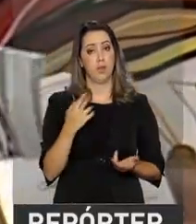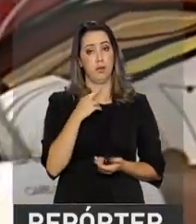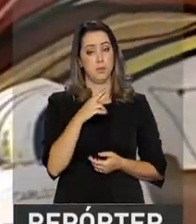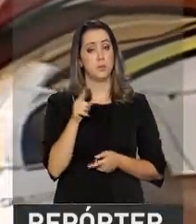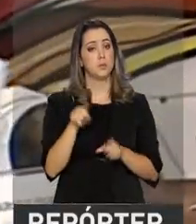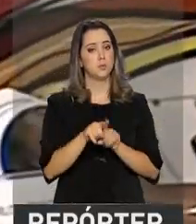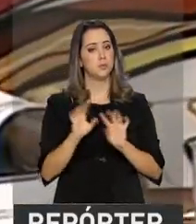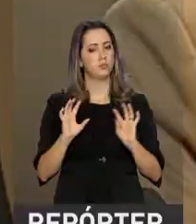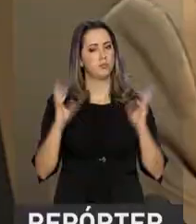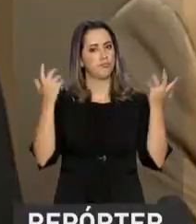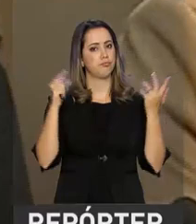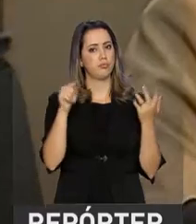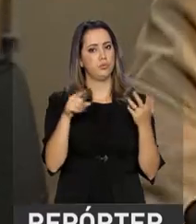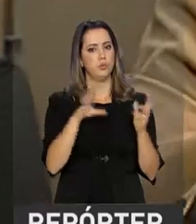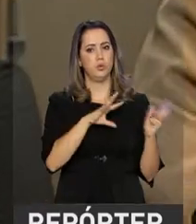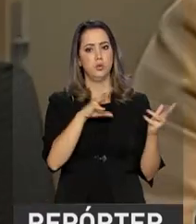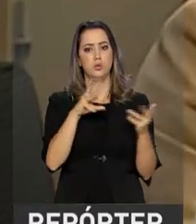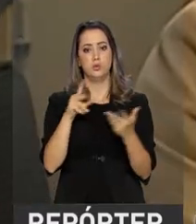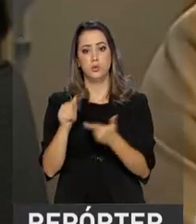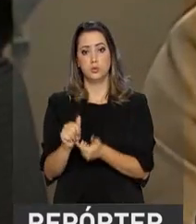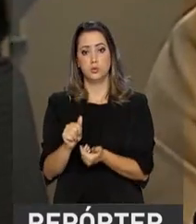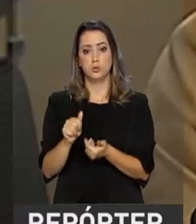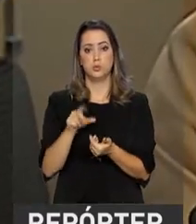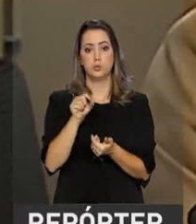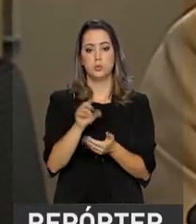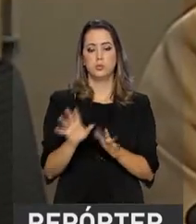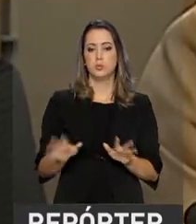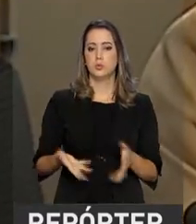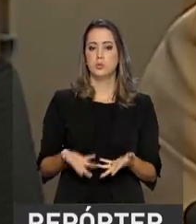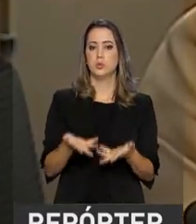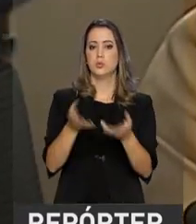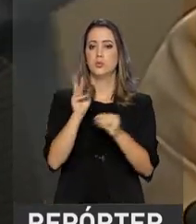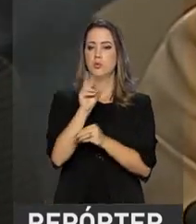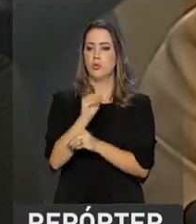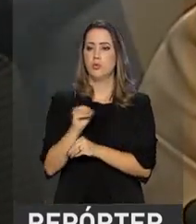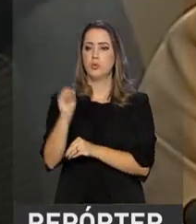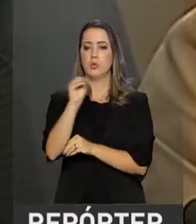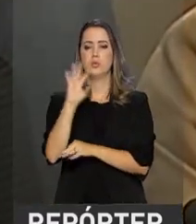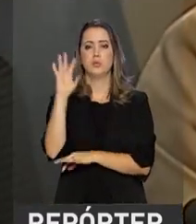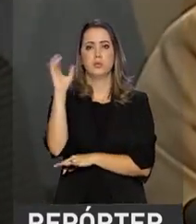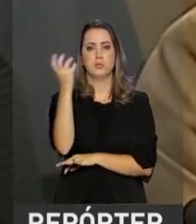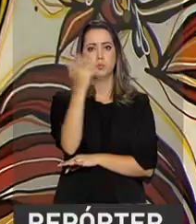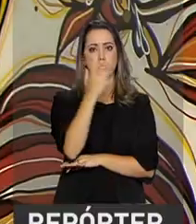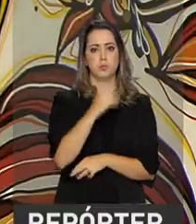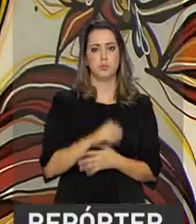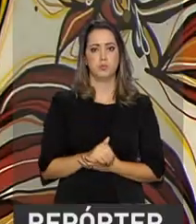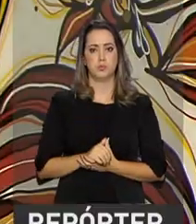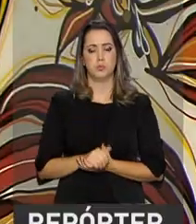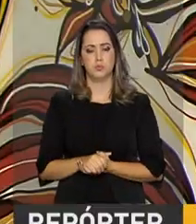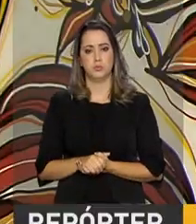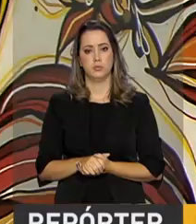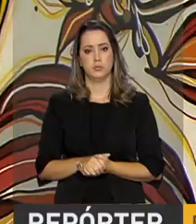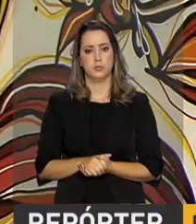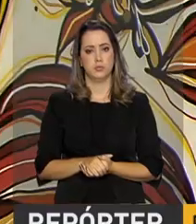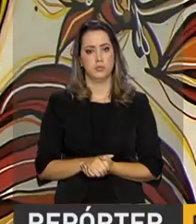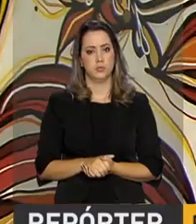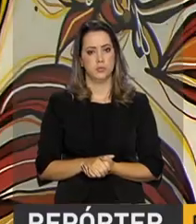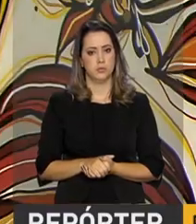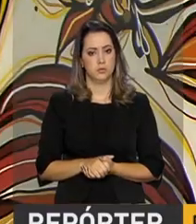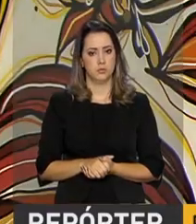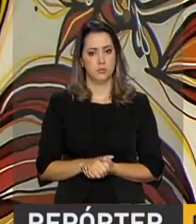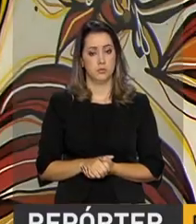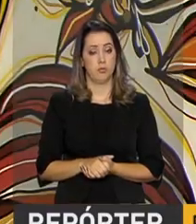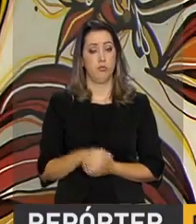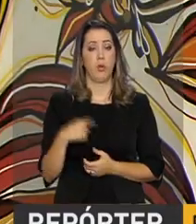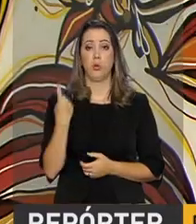por organizações internacionais que promovem a preservação do meio ambiente ali que mora da soja tem sido um